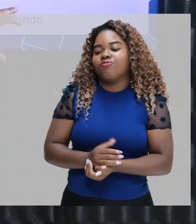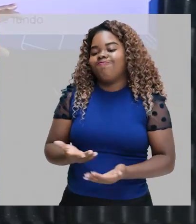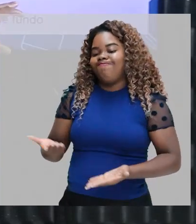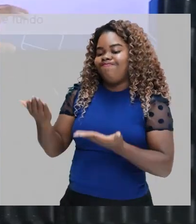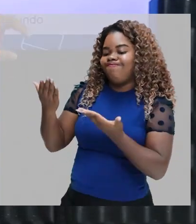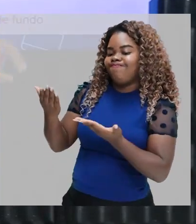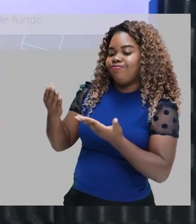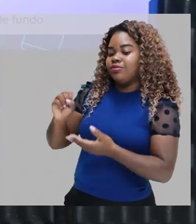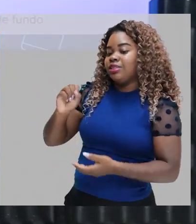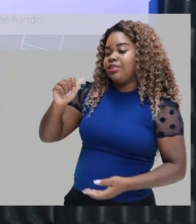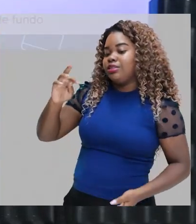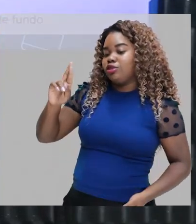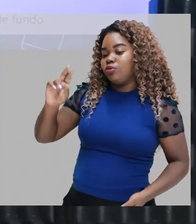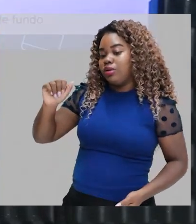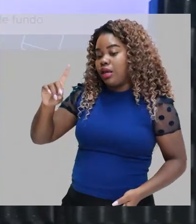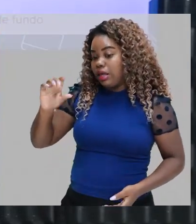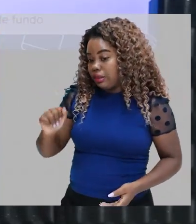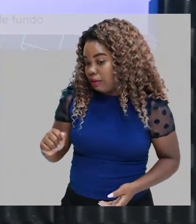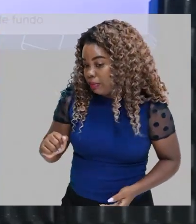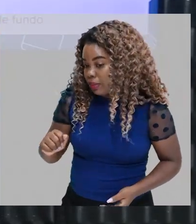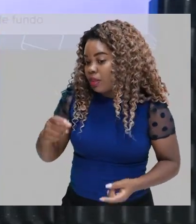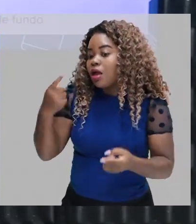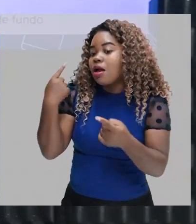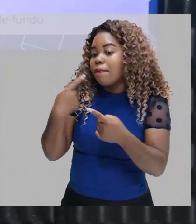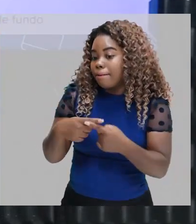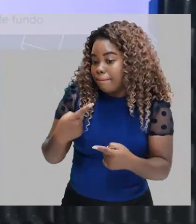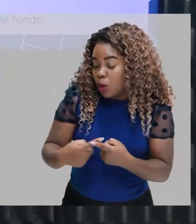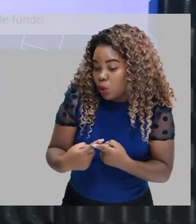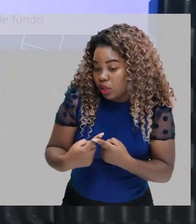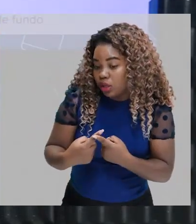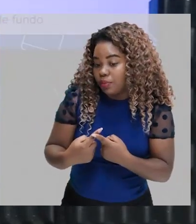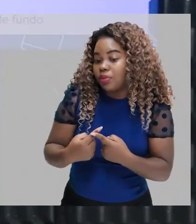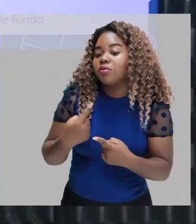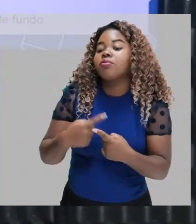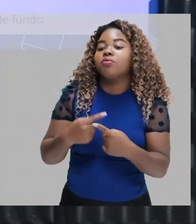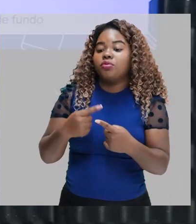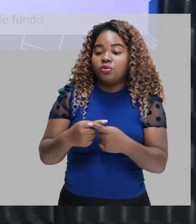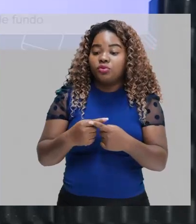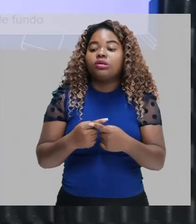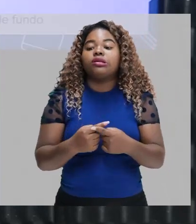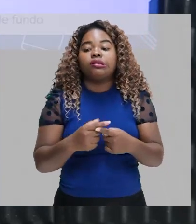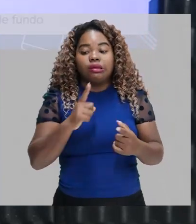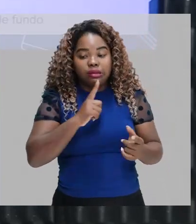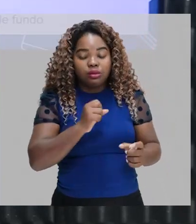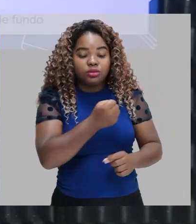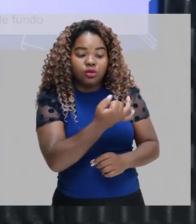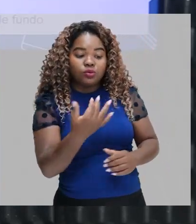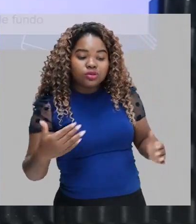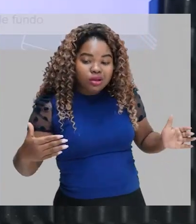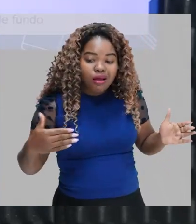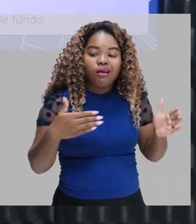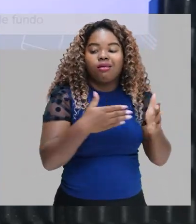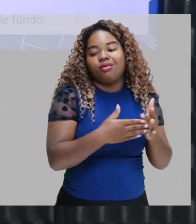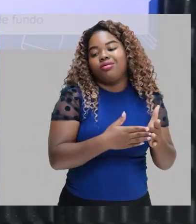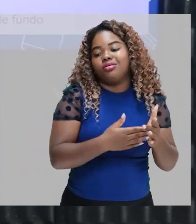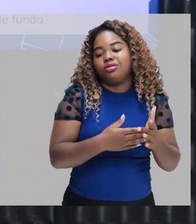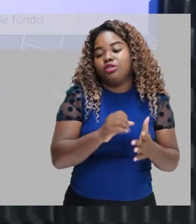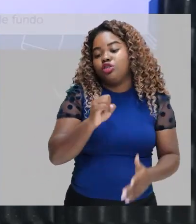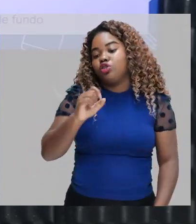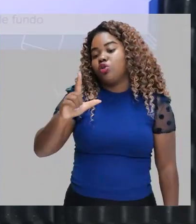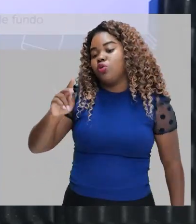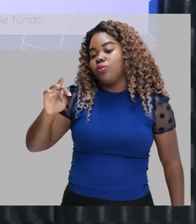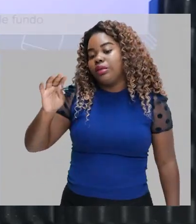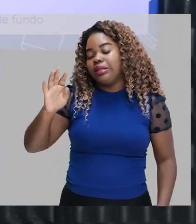solução saturada. Por quê? Porque nós atingimos a quantidade máxima de